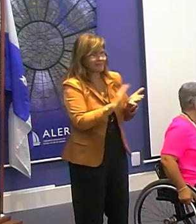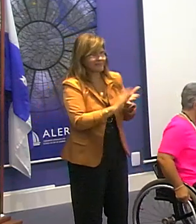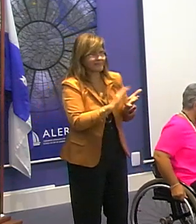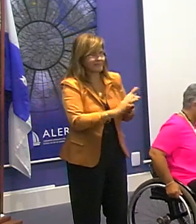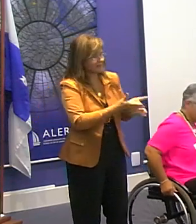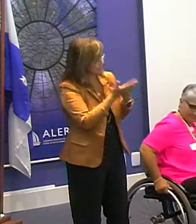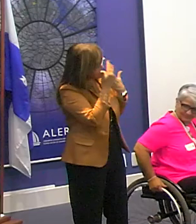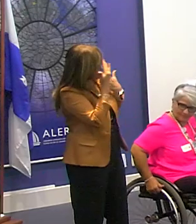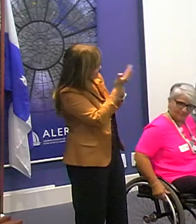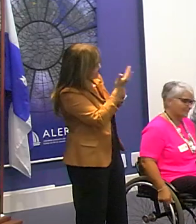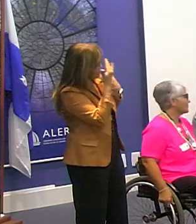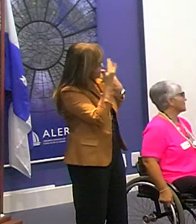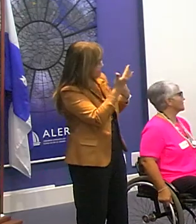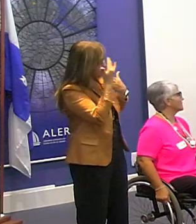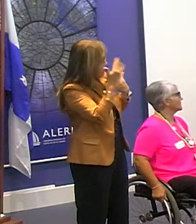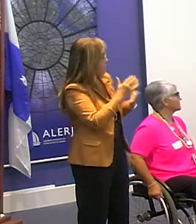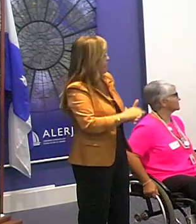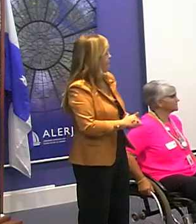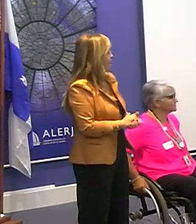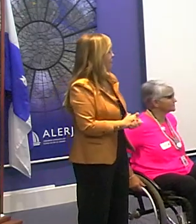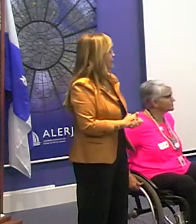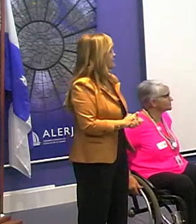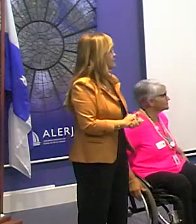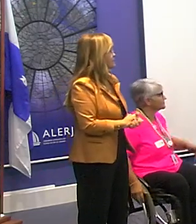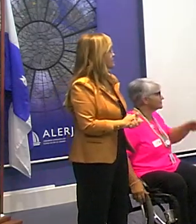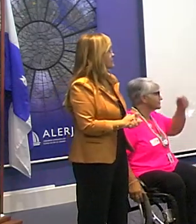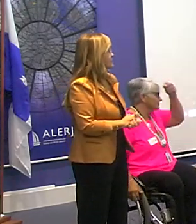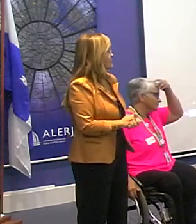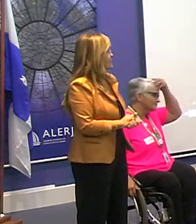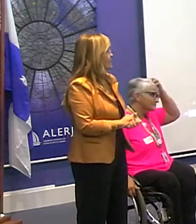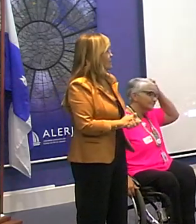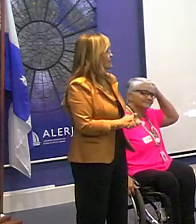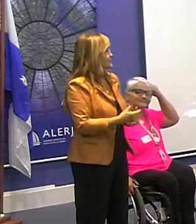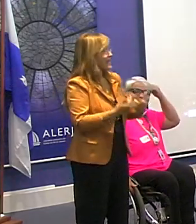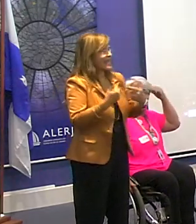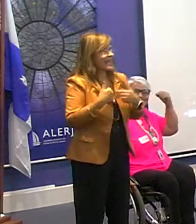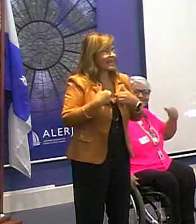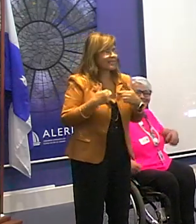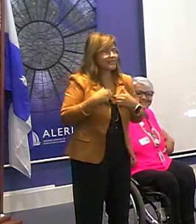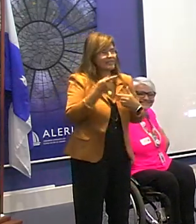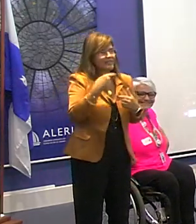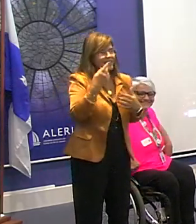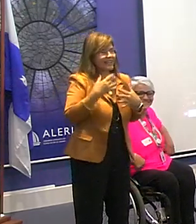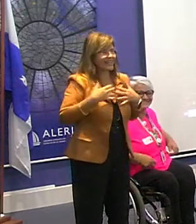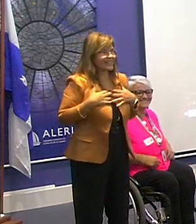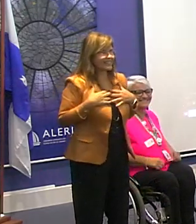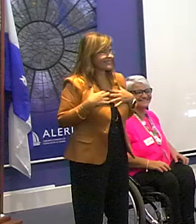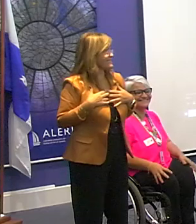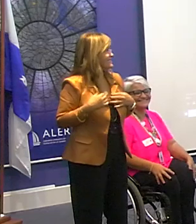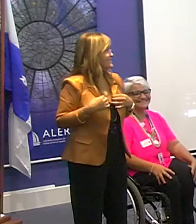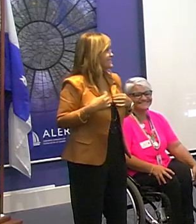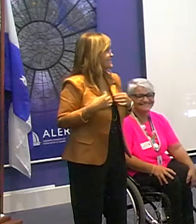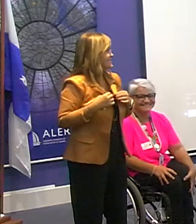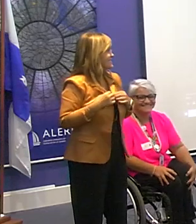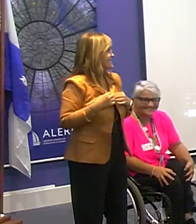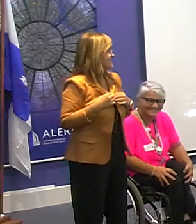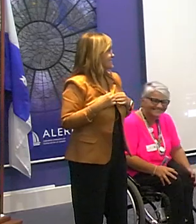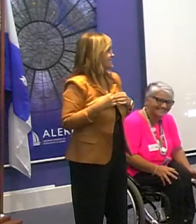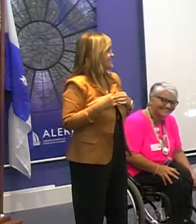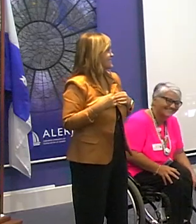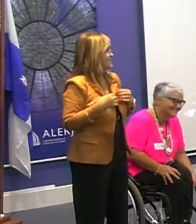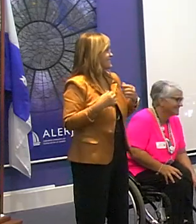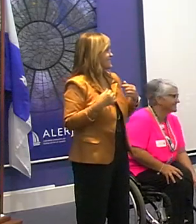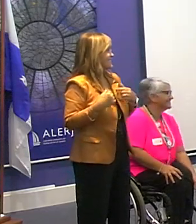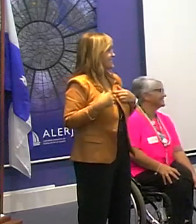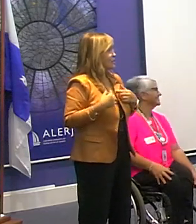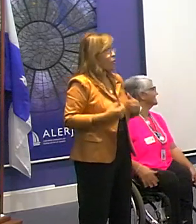Muito obrigado, Ieda. Eu não falei como é que eu sou. Mas aí vocês têm que saber.